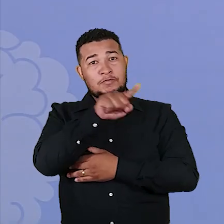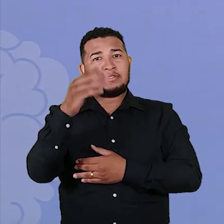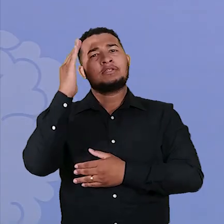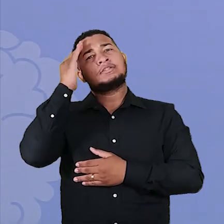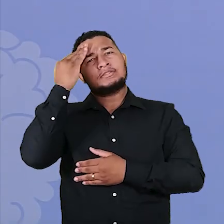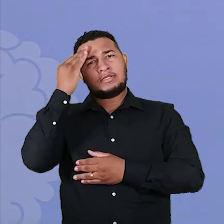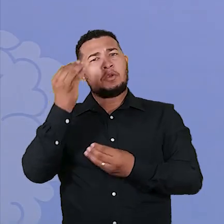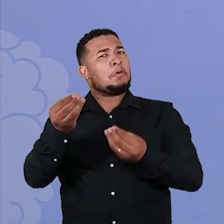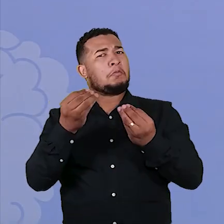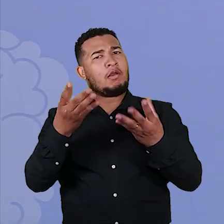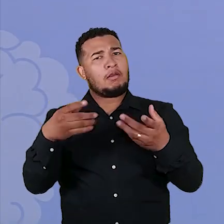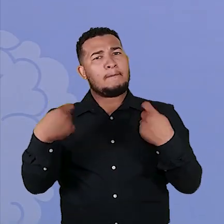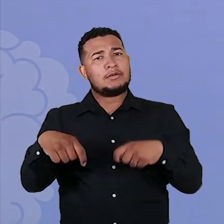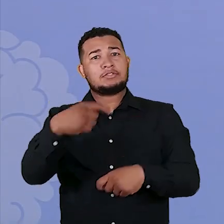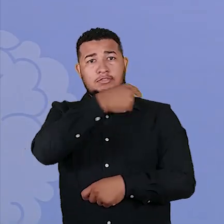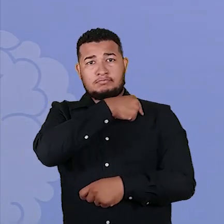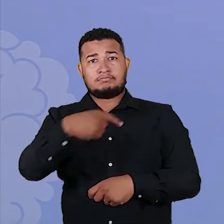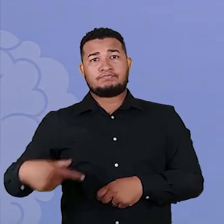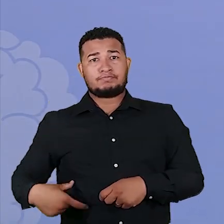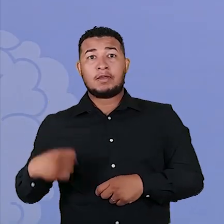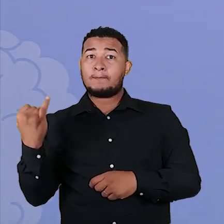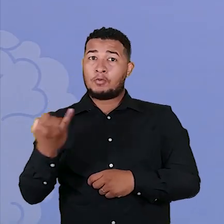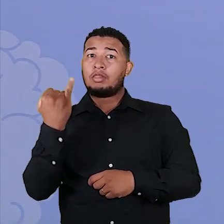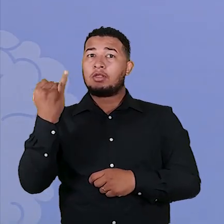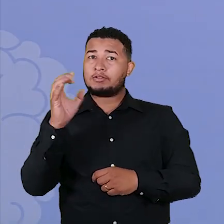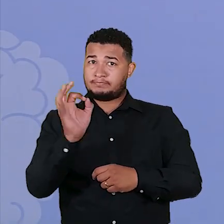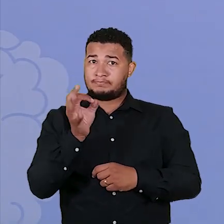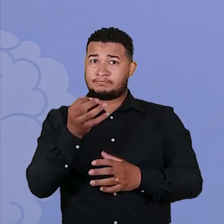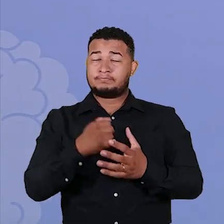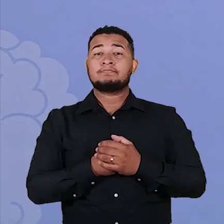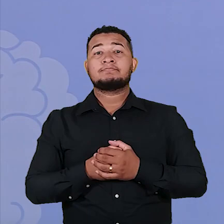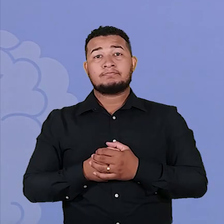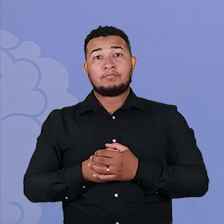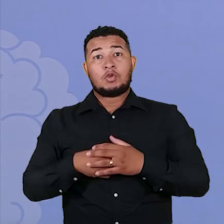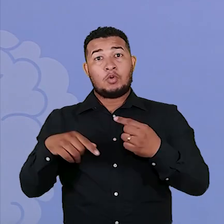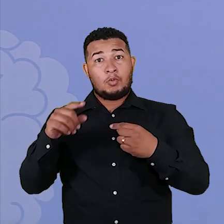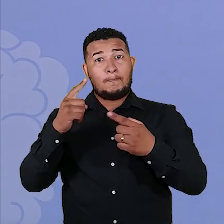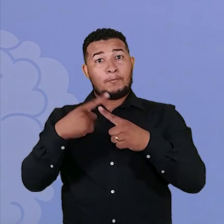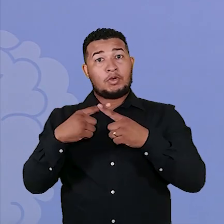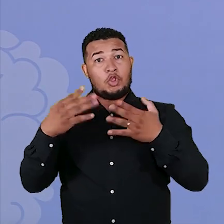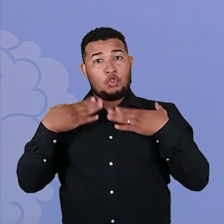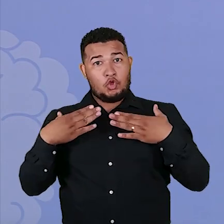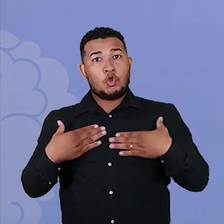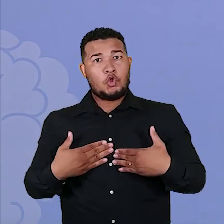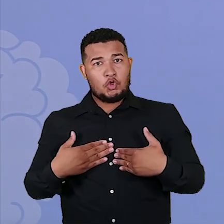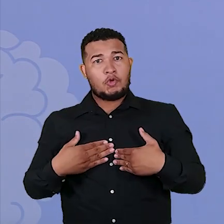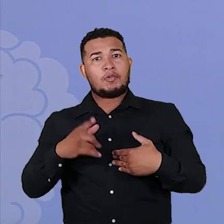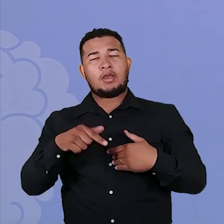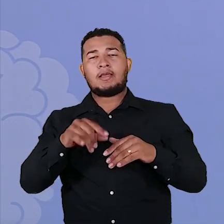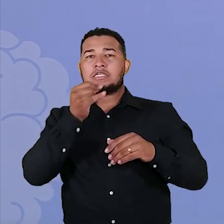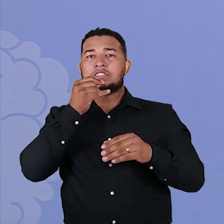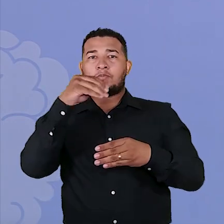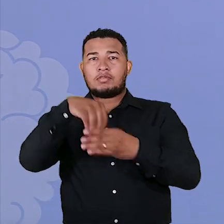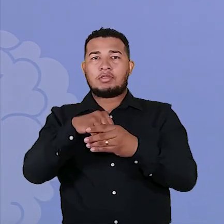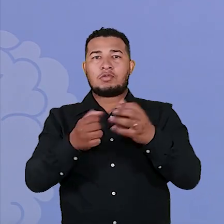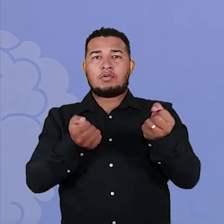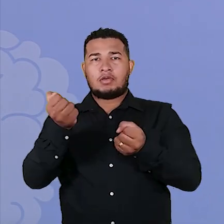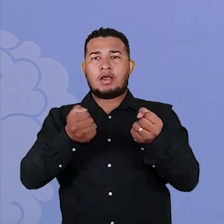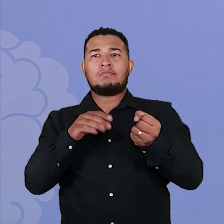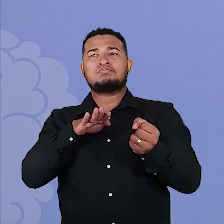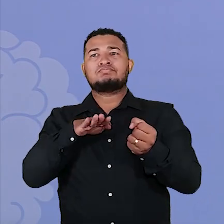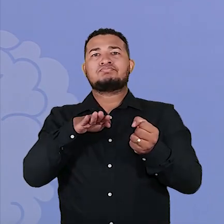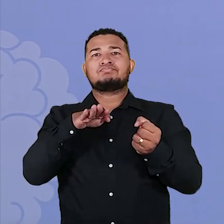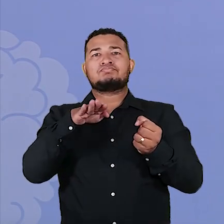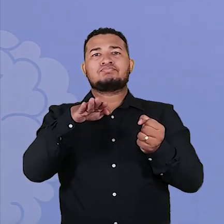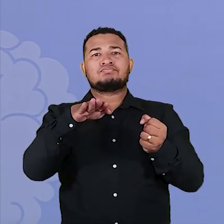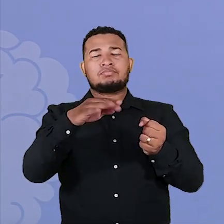com essa aula vocês entenderam o porquê que o cinto de segurança importante entenderam então o nosso corpo tá